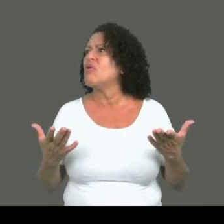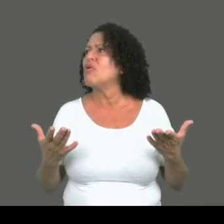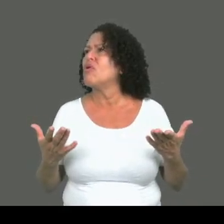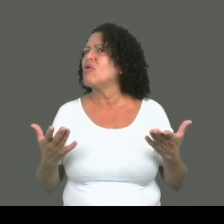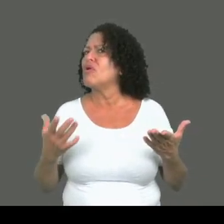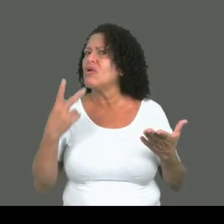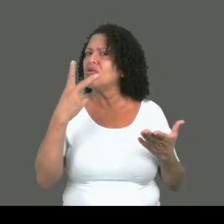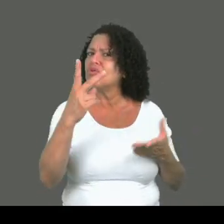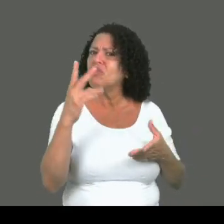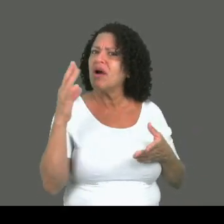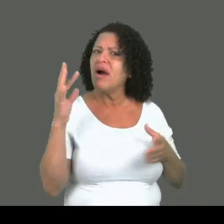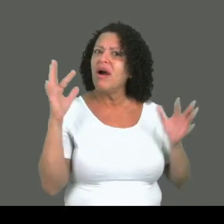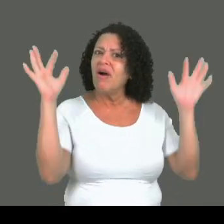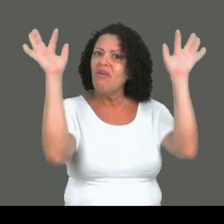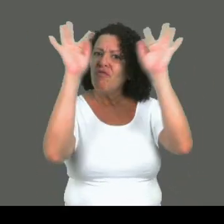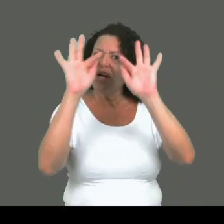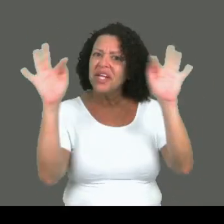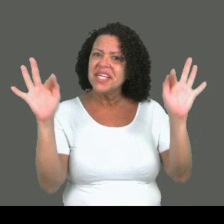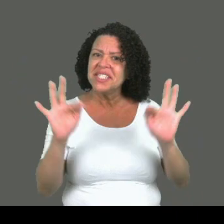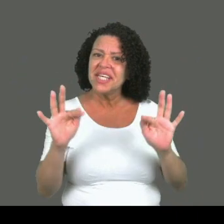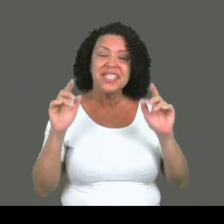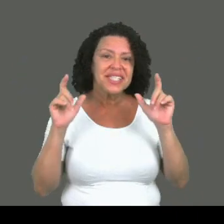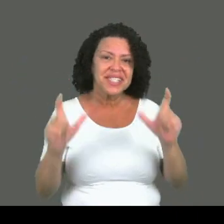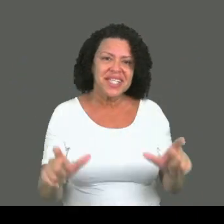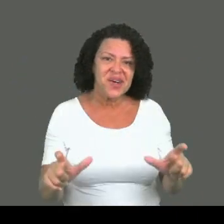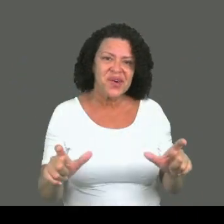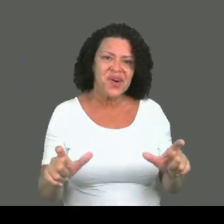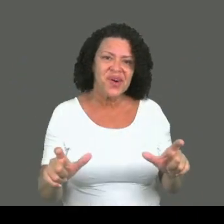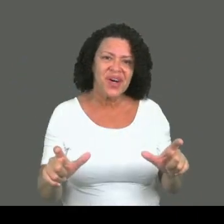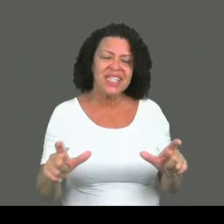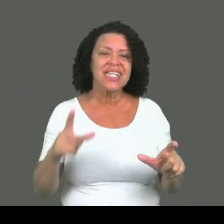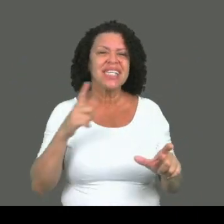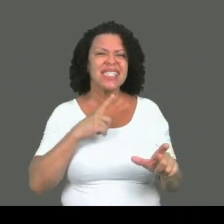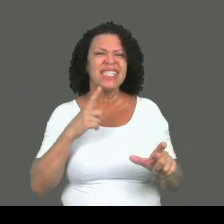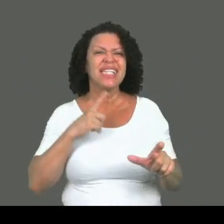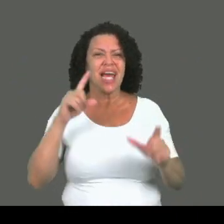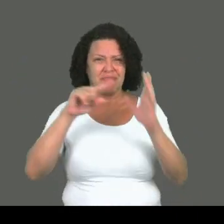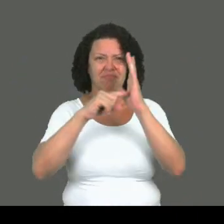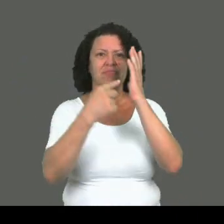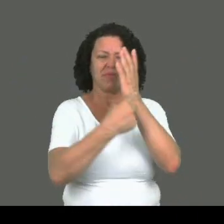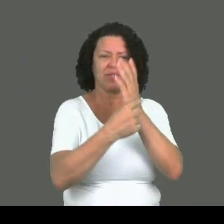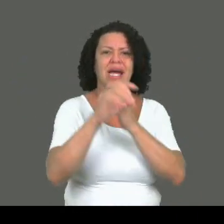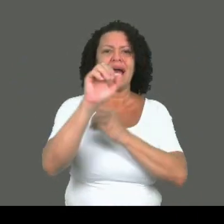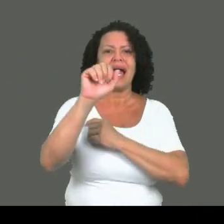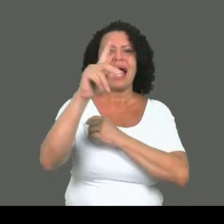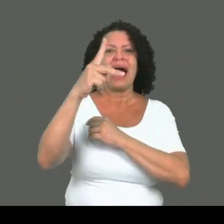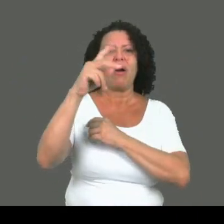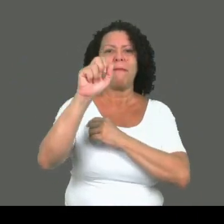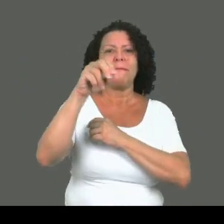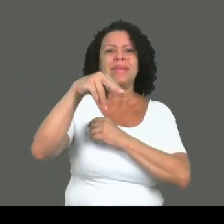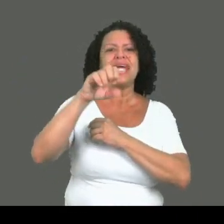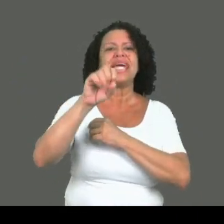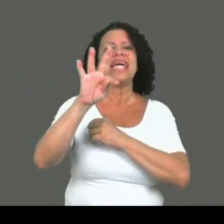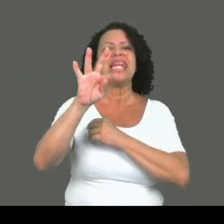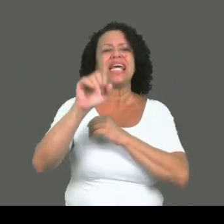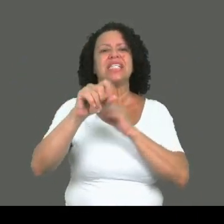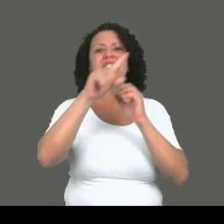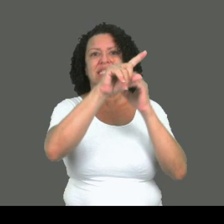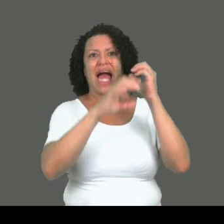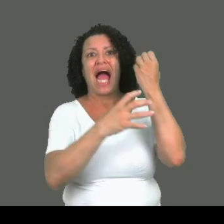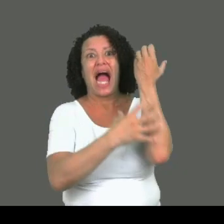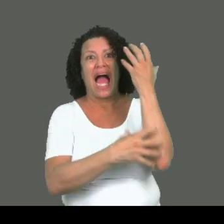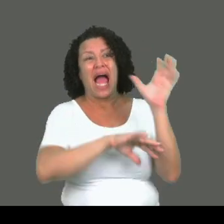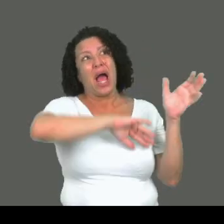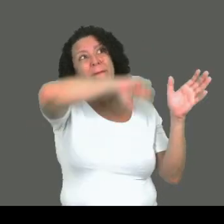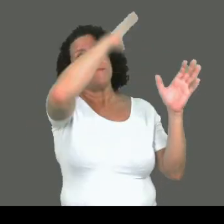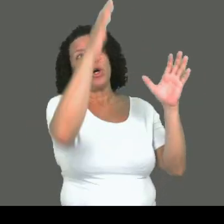faz uma analogia com um alpinista que está subindo uma montanha, por exemplo, vai escalar